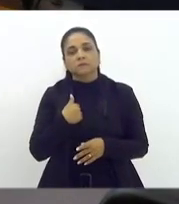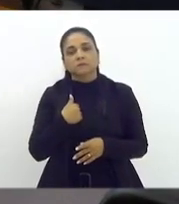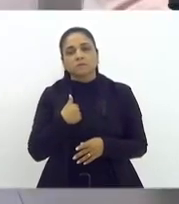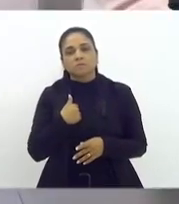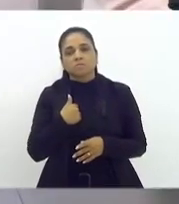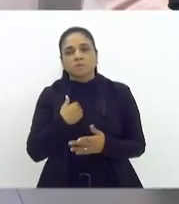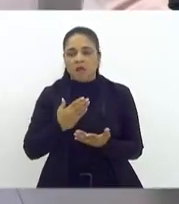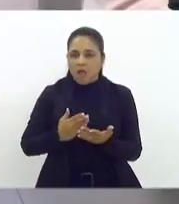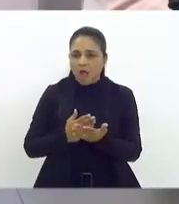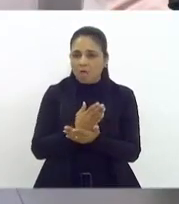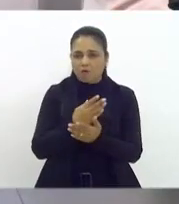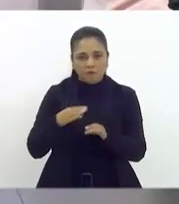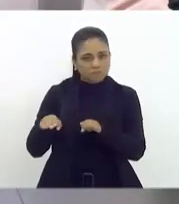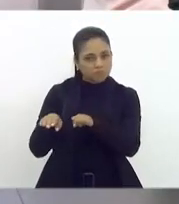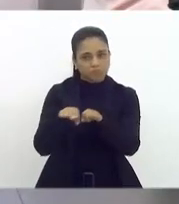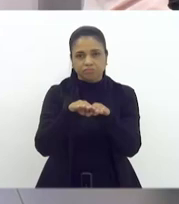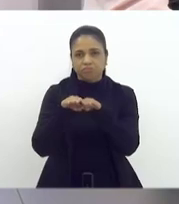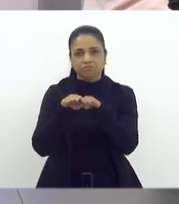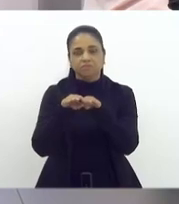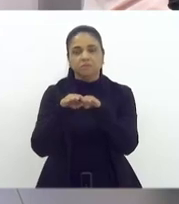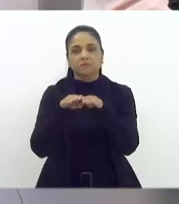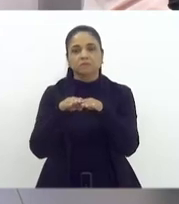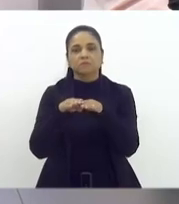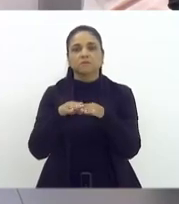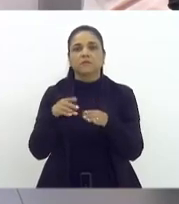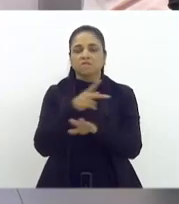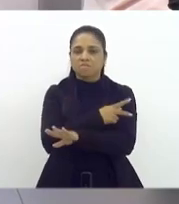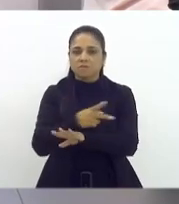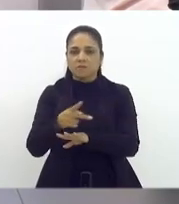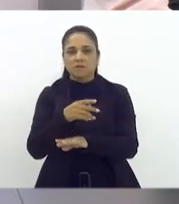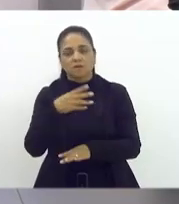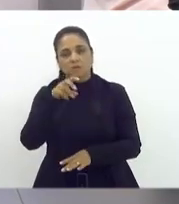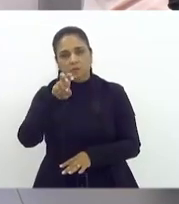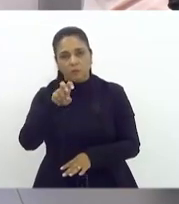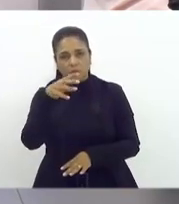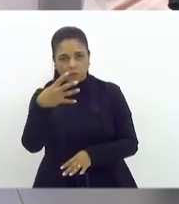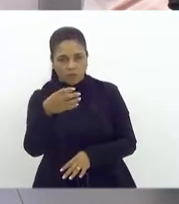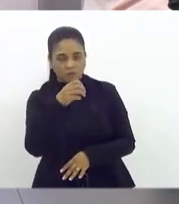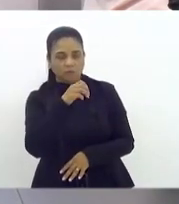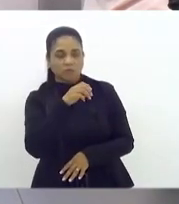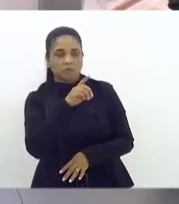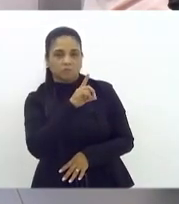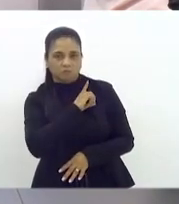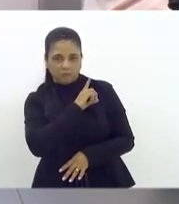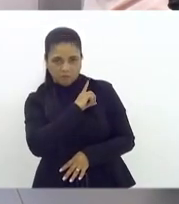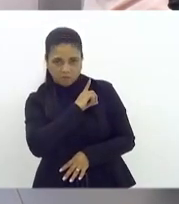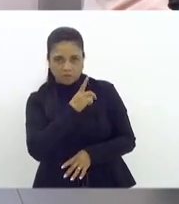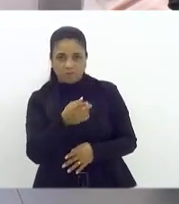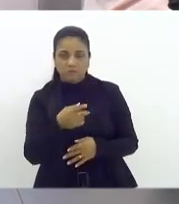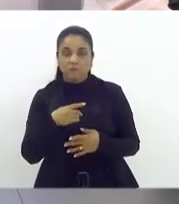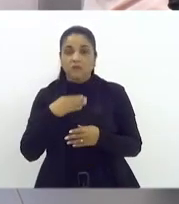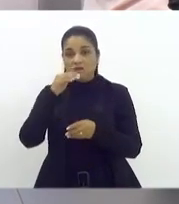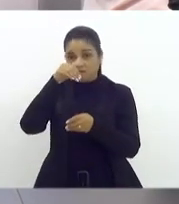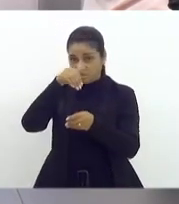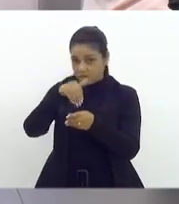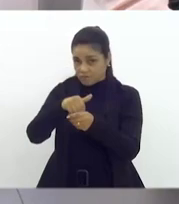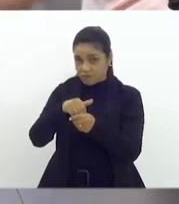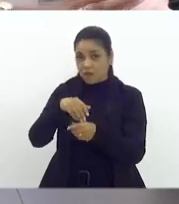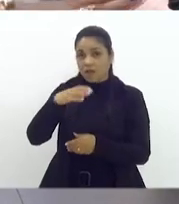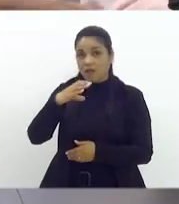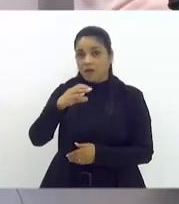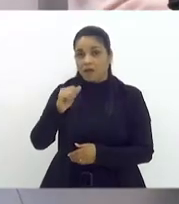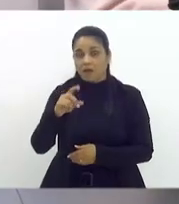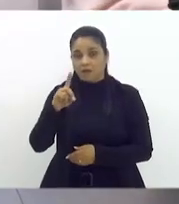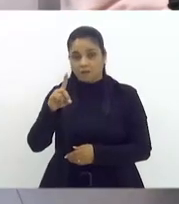aprovado por unanimidade Aida 54 DP como votam os deputados a visita cadepol o